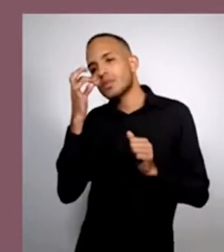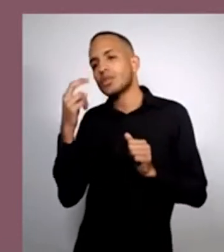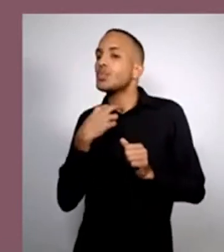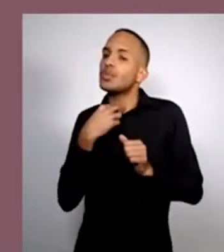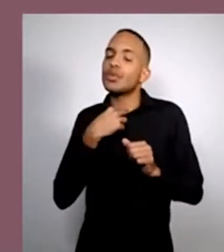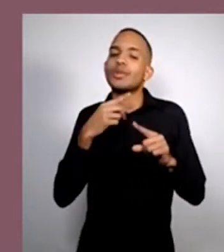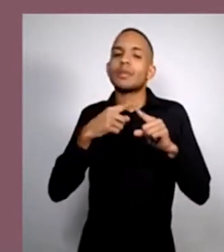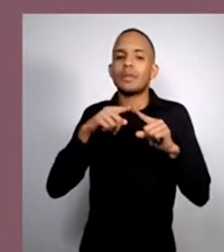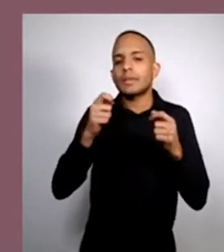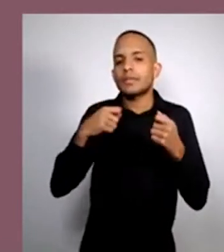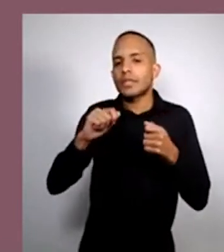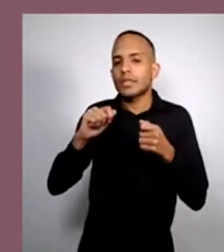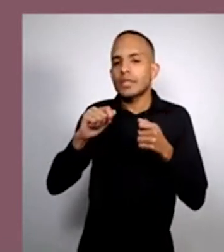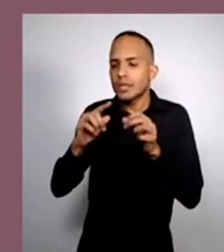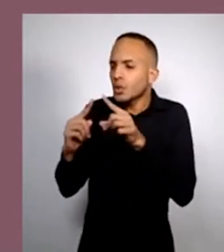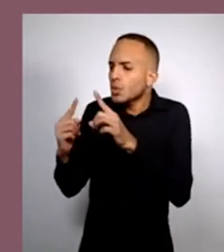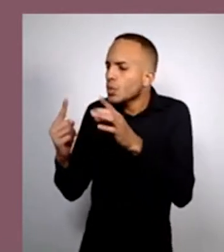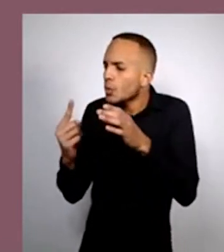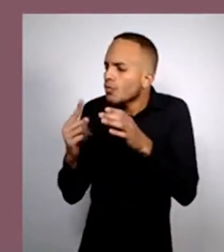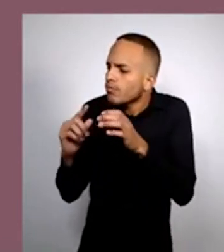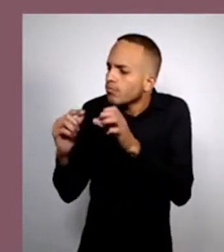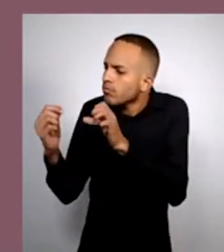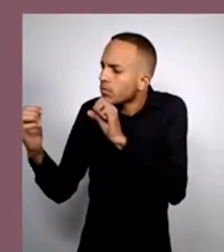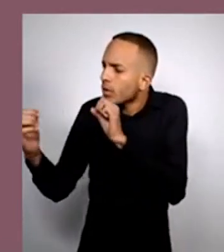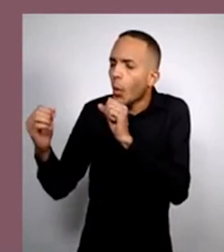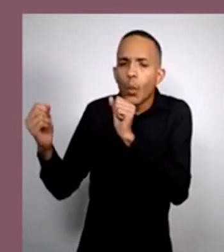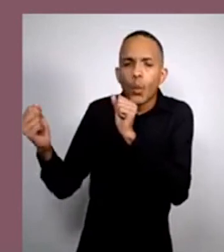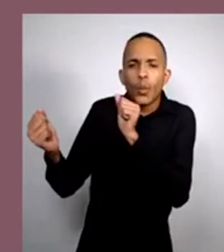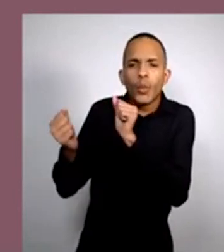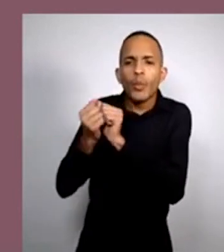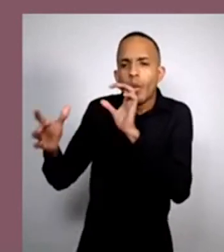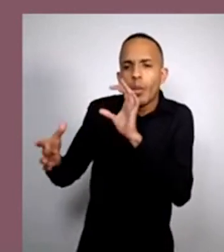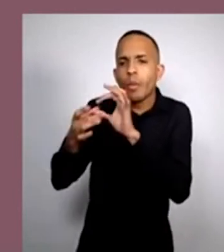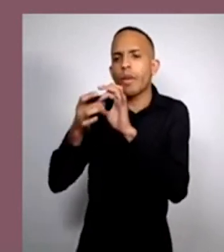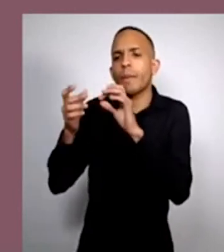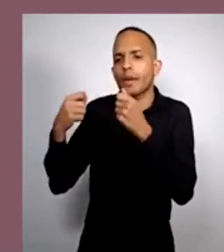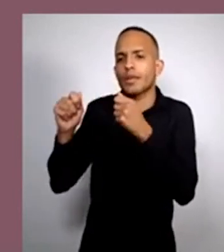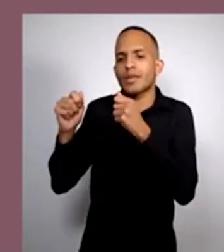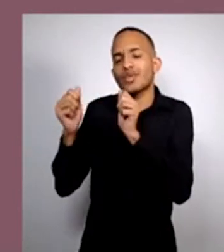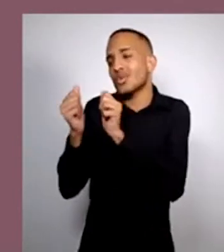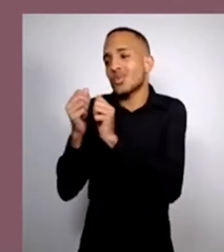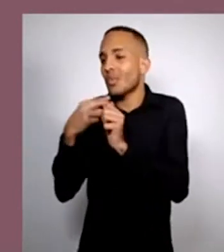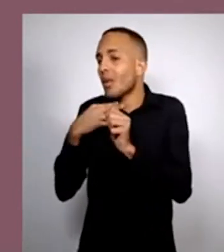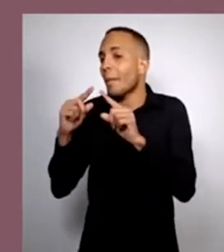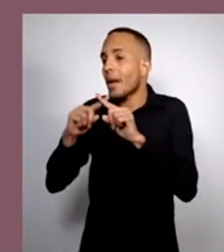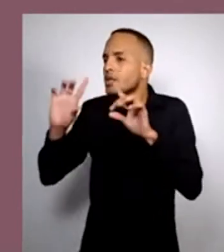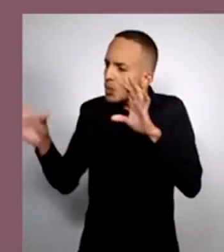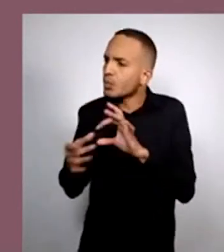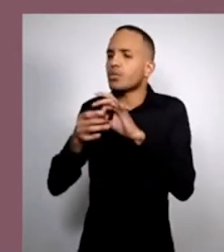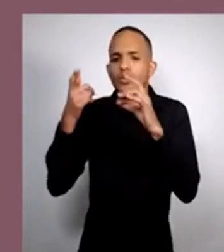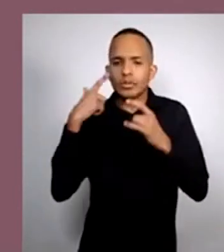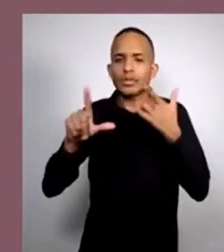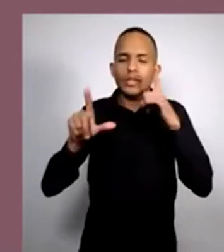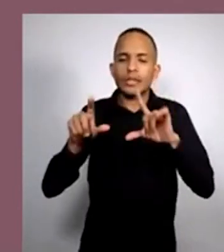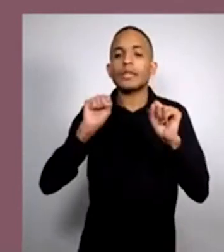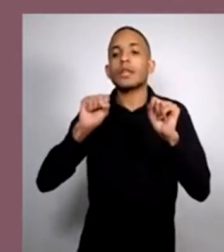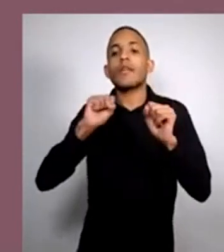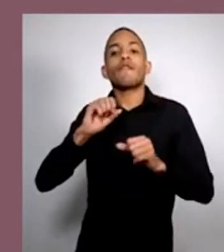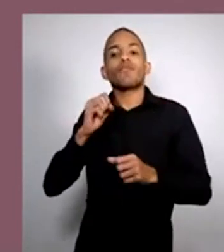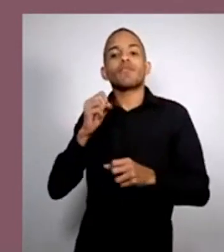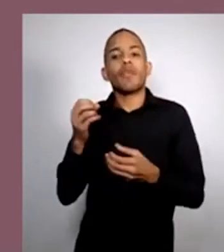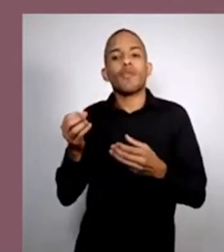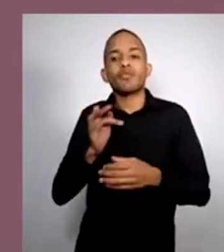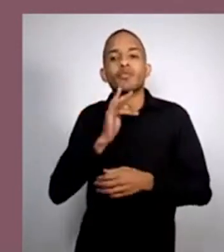se juntar e saber quem são os pares, para, sim, a gente construir o mundo que a gente quer viver,